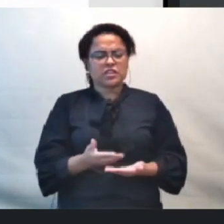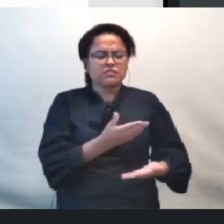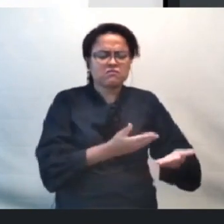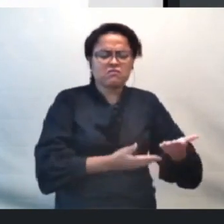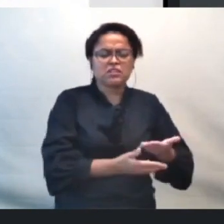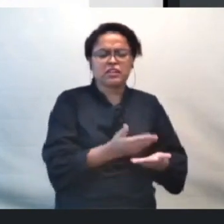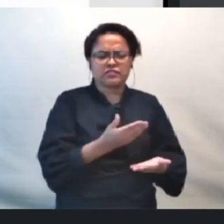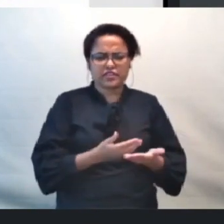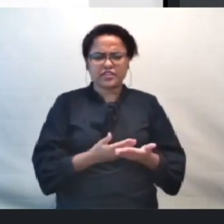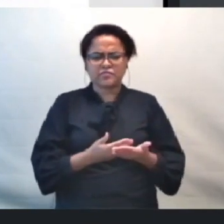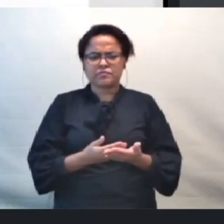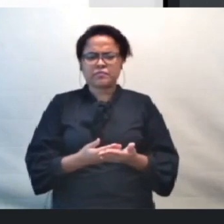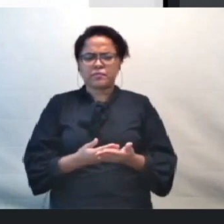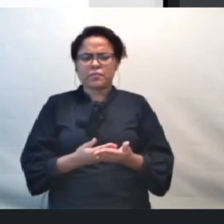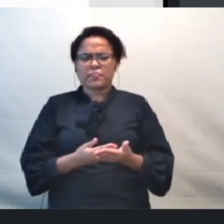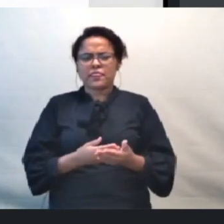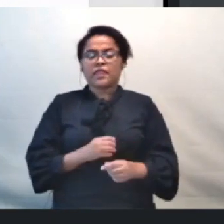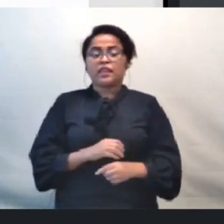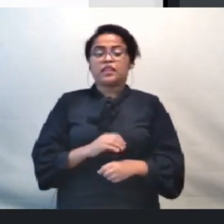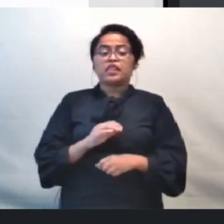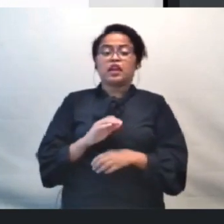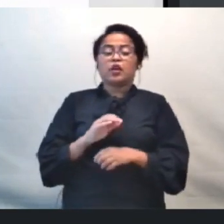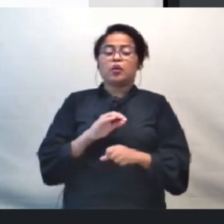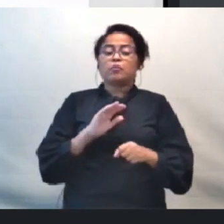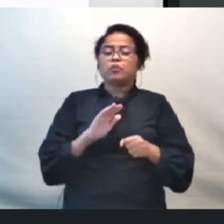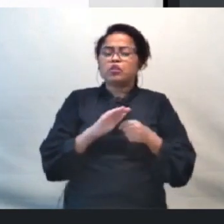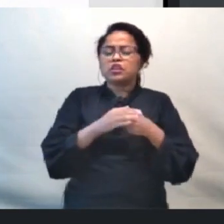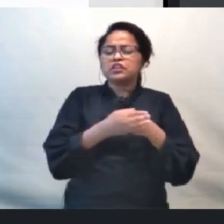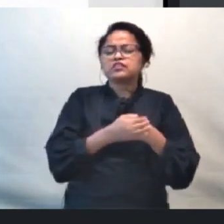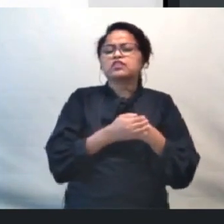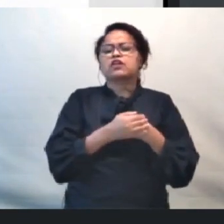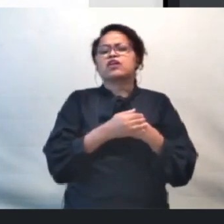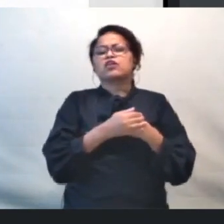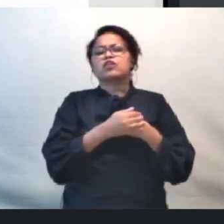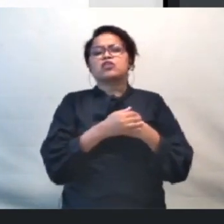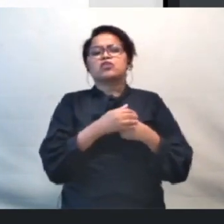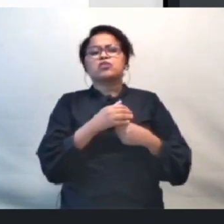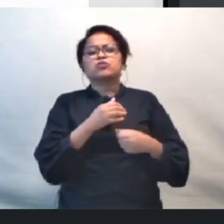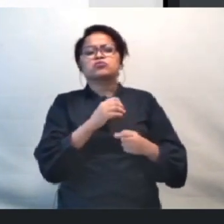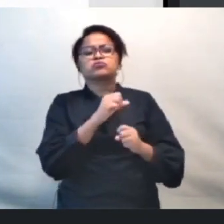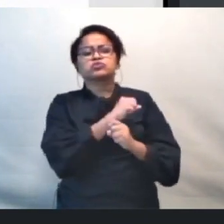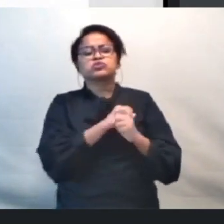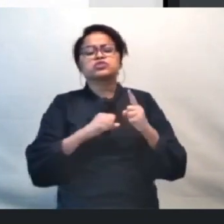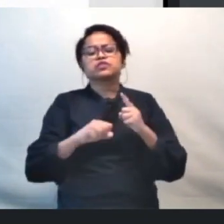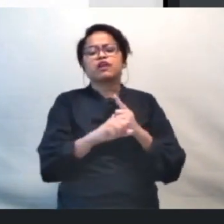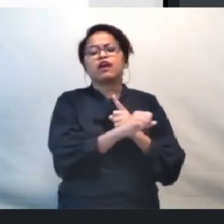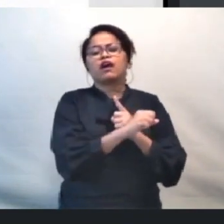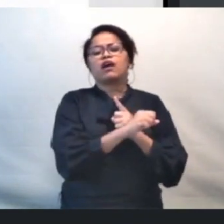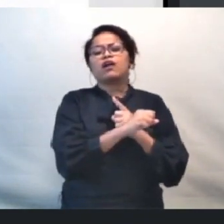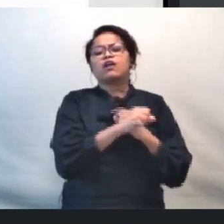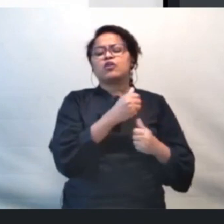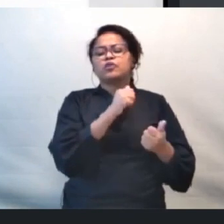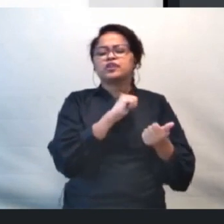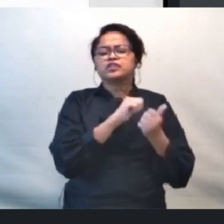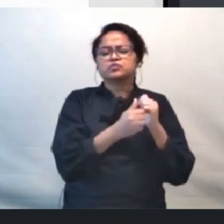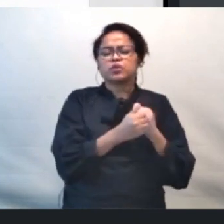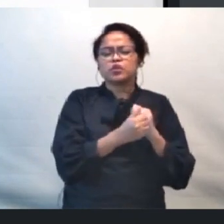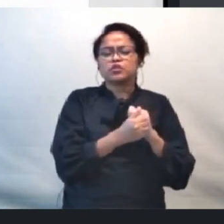Na proteção social e esportes, 13.010 atendimentos realizados no projeto Caminhar.